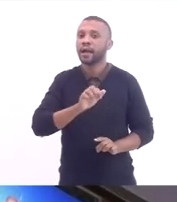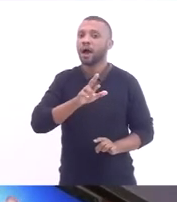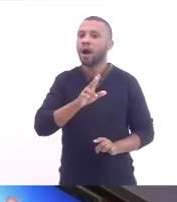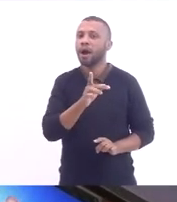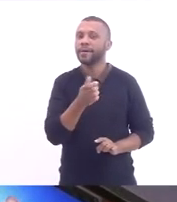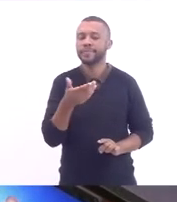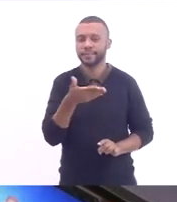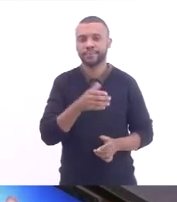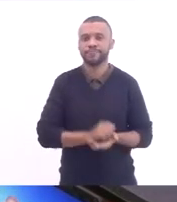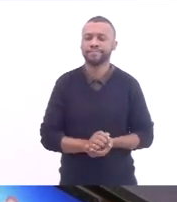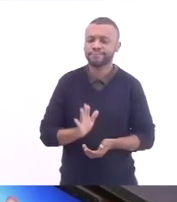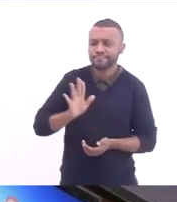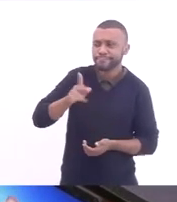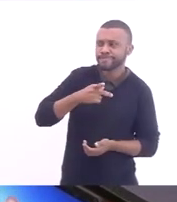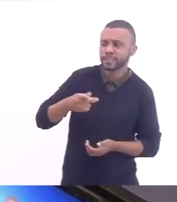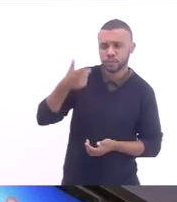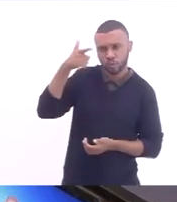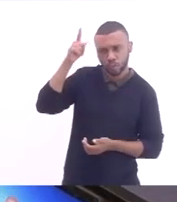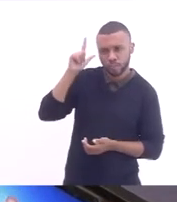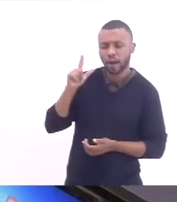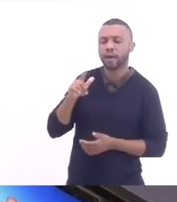Presidente Luiz Paulo, primeiro